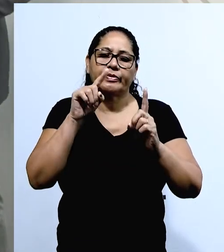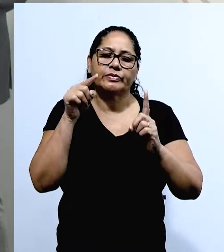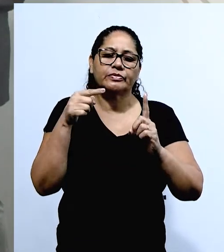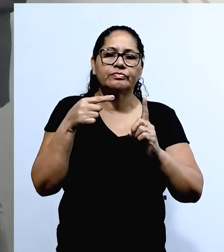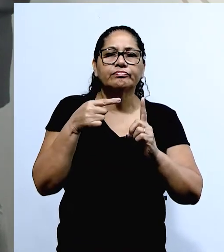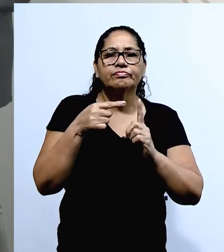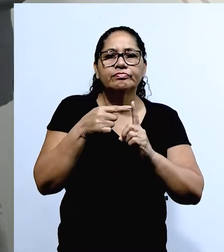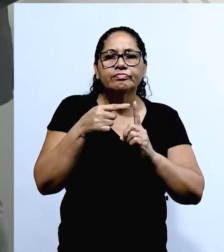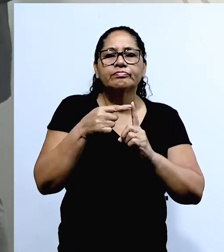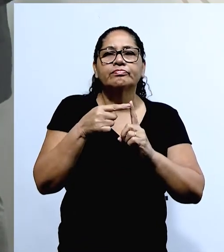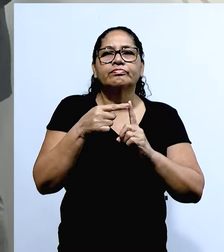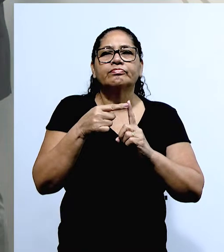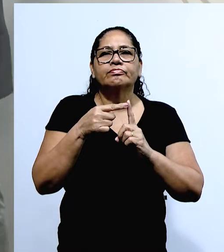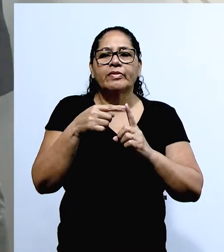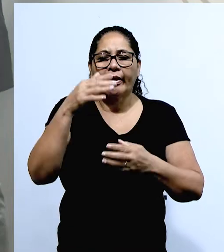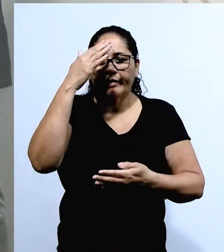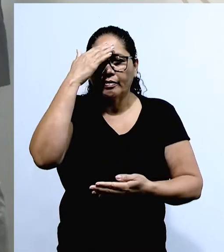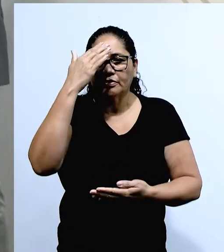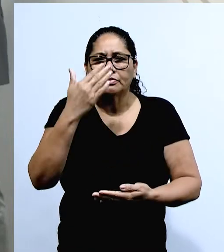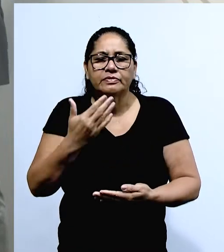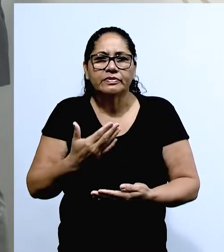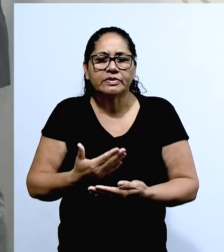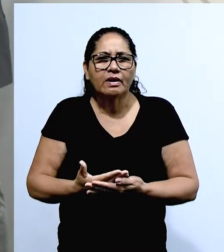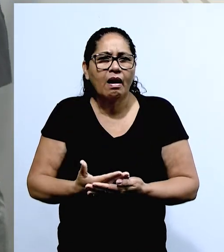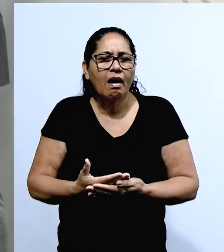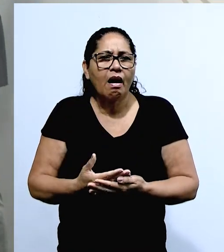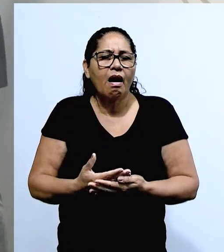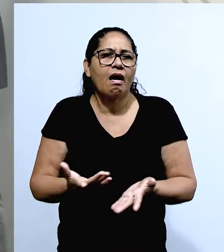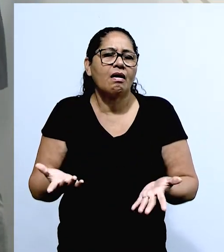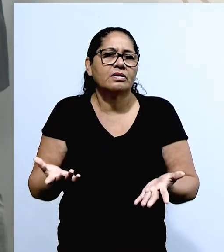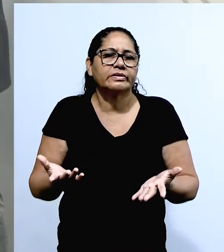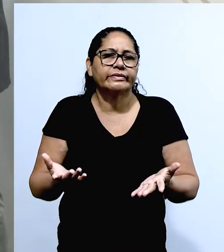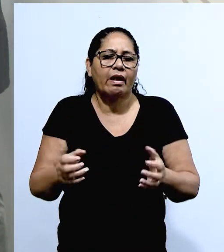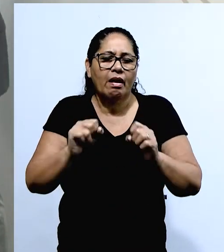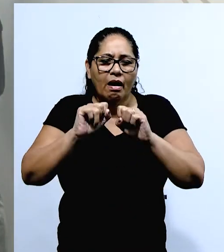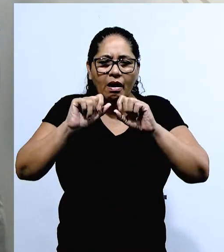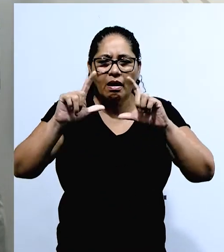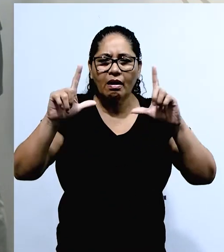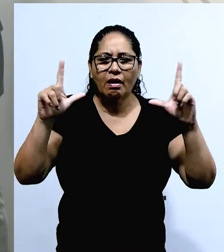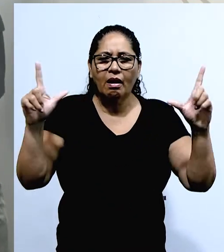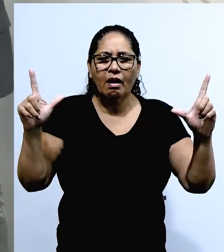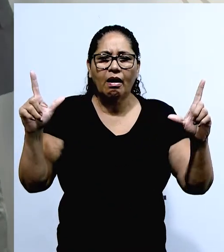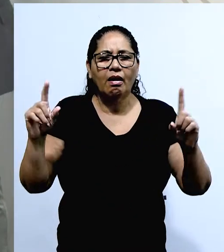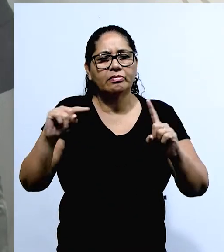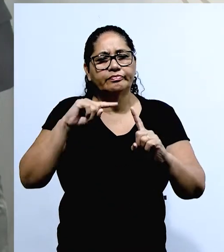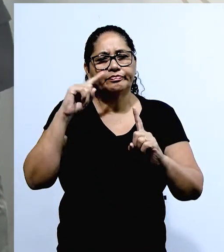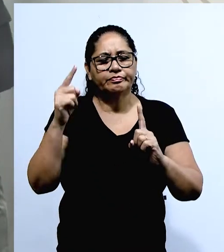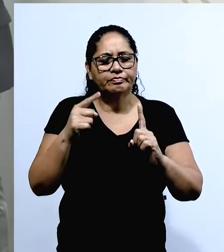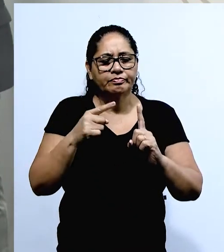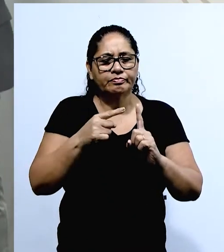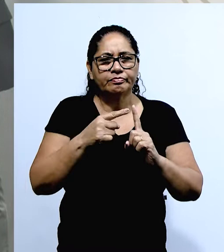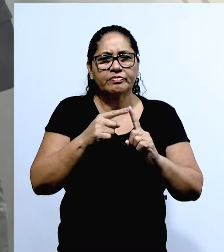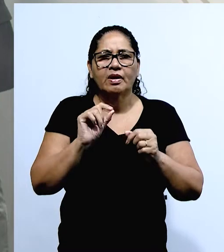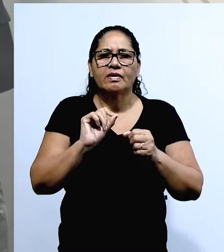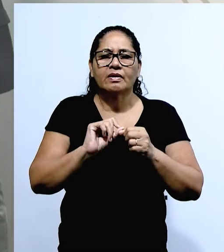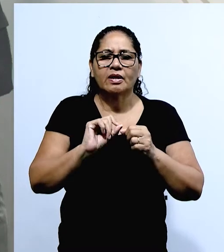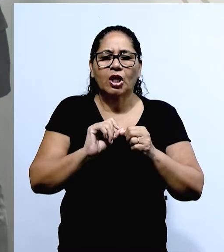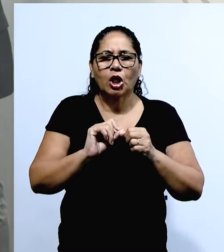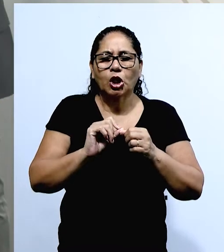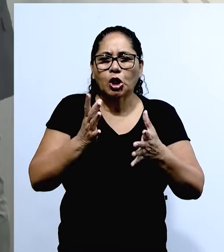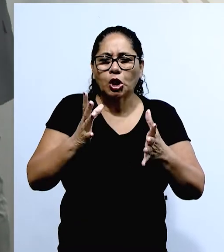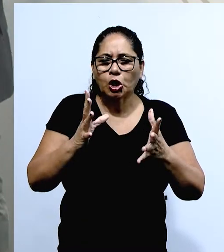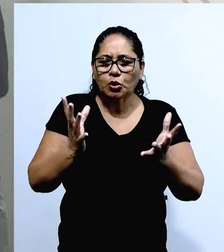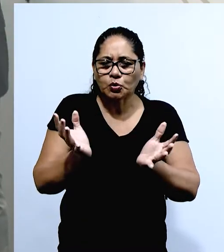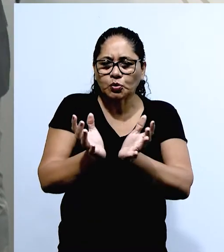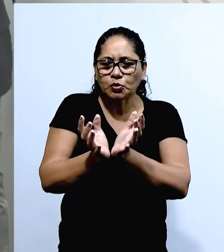né? De você realmente ter uma credibilidade, ser clara, ser objetiva, conseguir envolver toda a